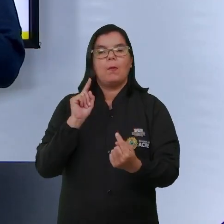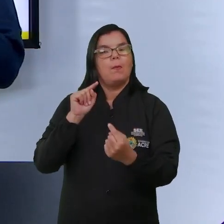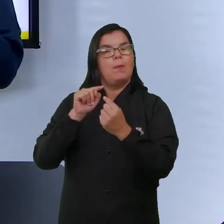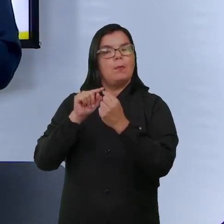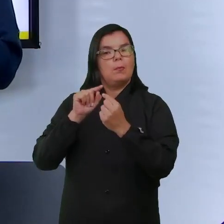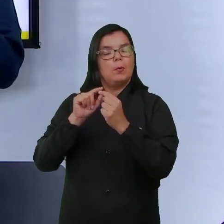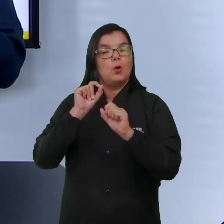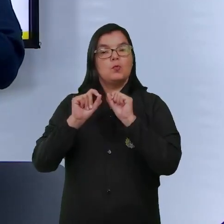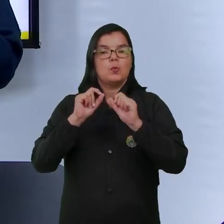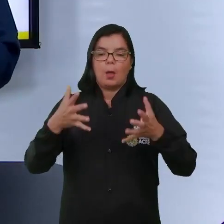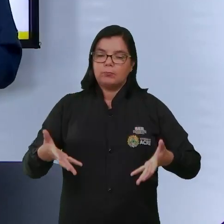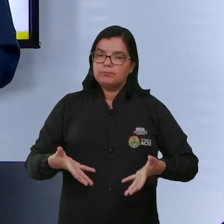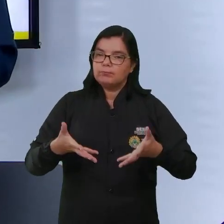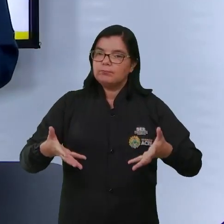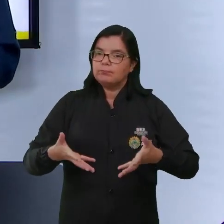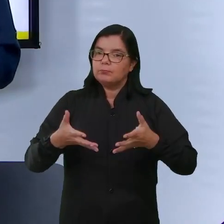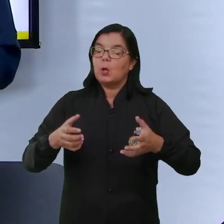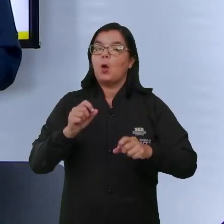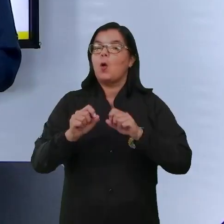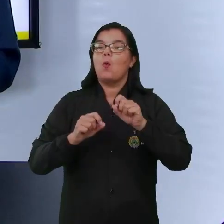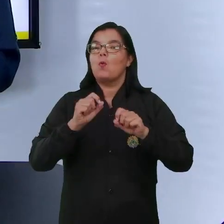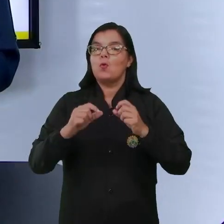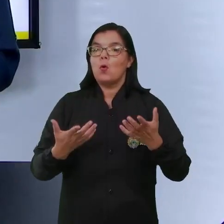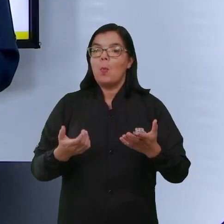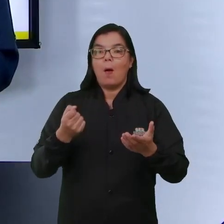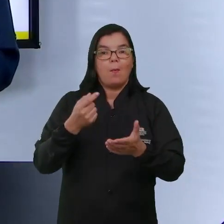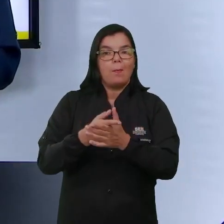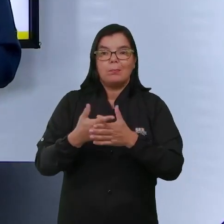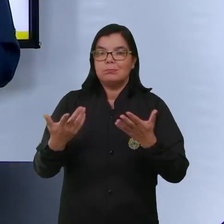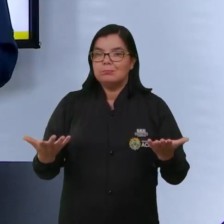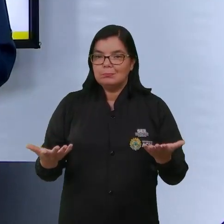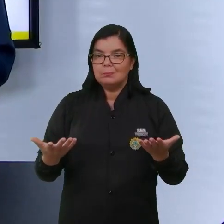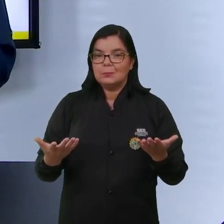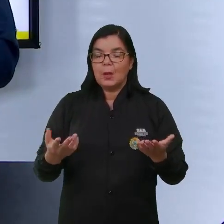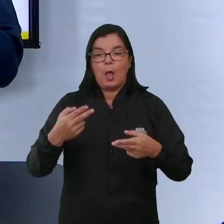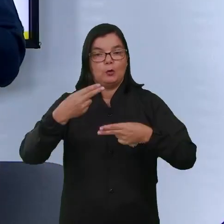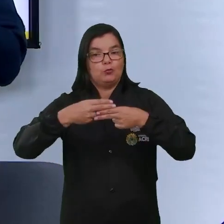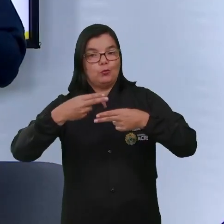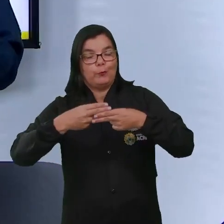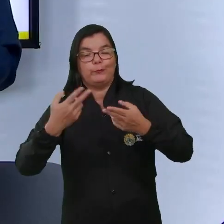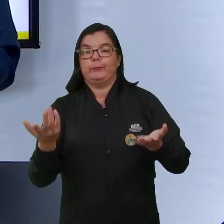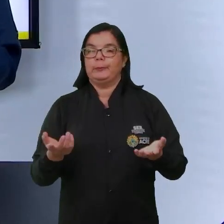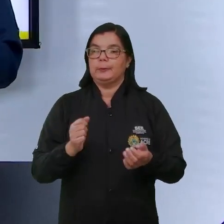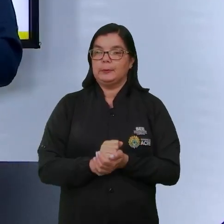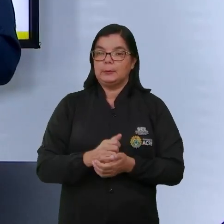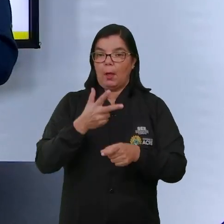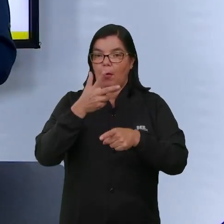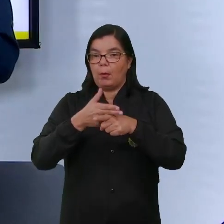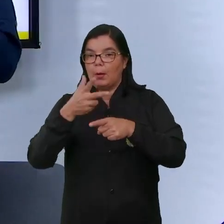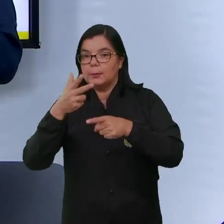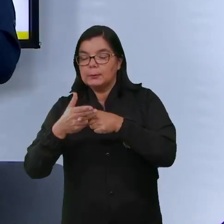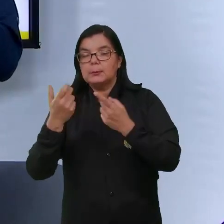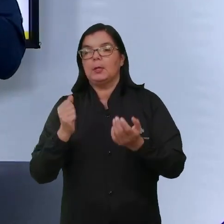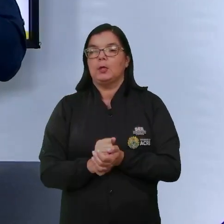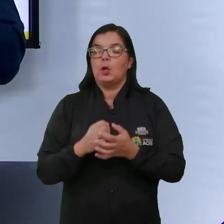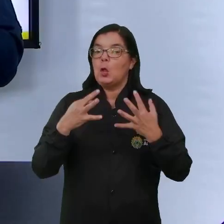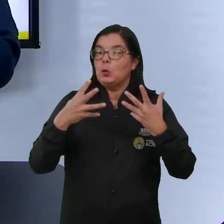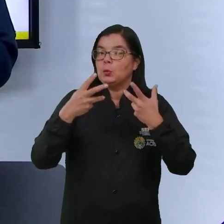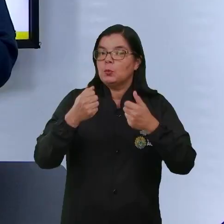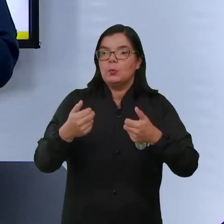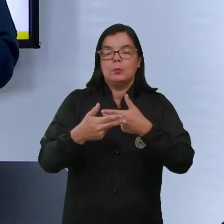finalidade nos incentivar o consumo, ao consumo. As novelas, as séries, todos